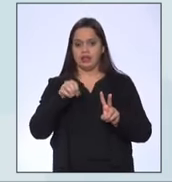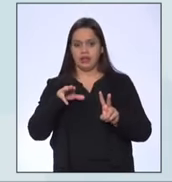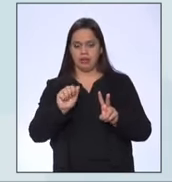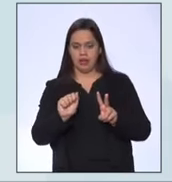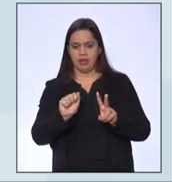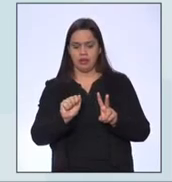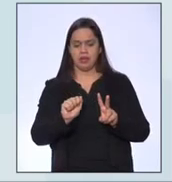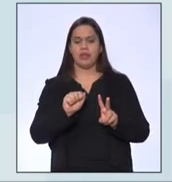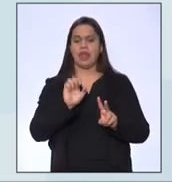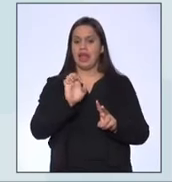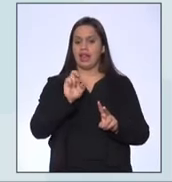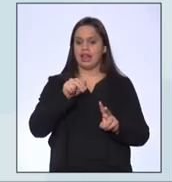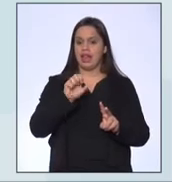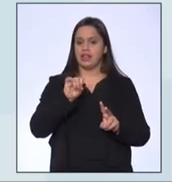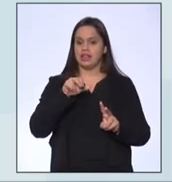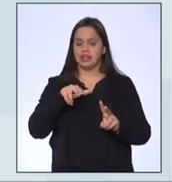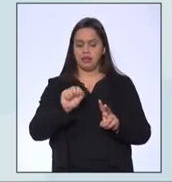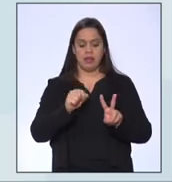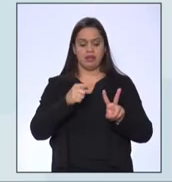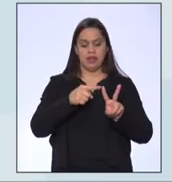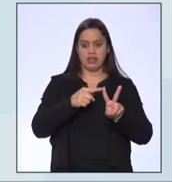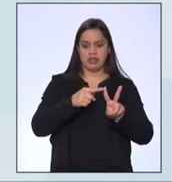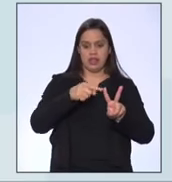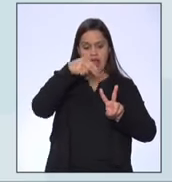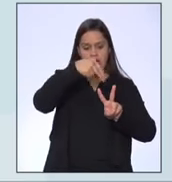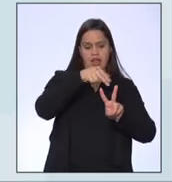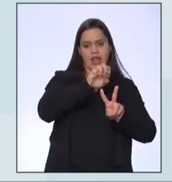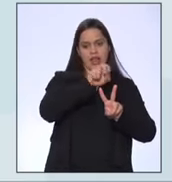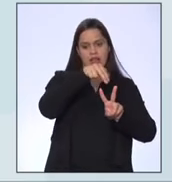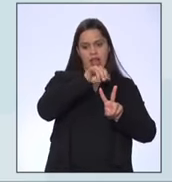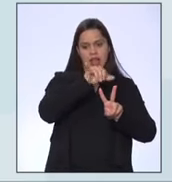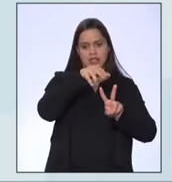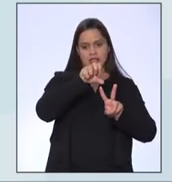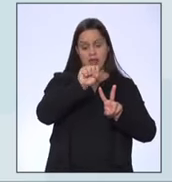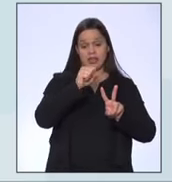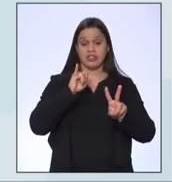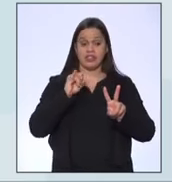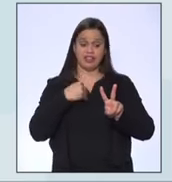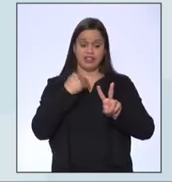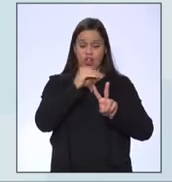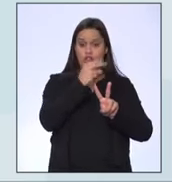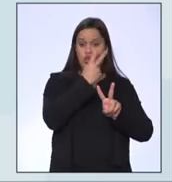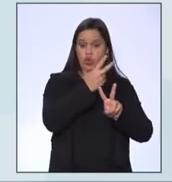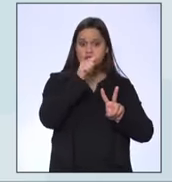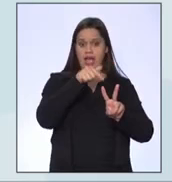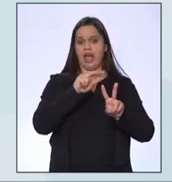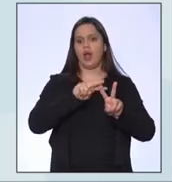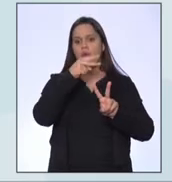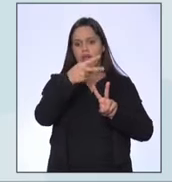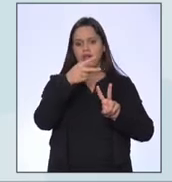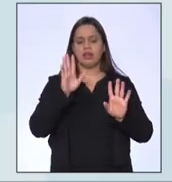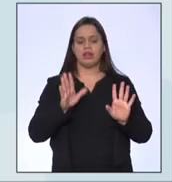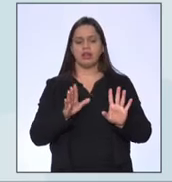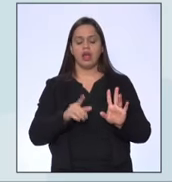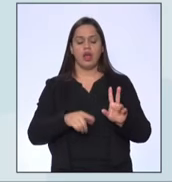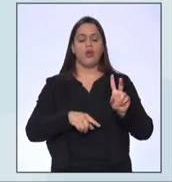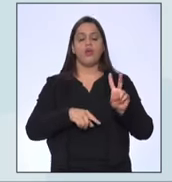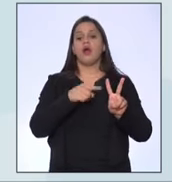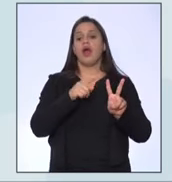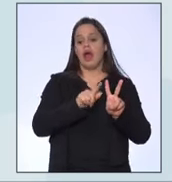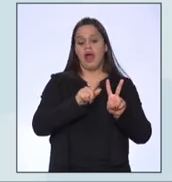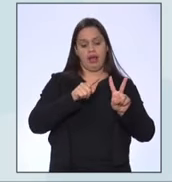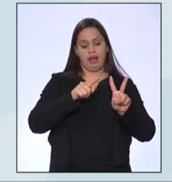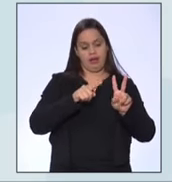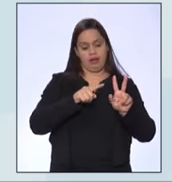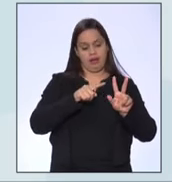Raiz enésima. Se tivesse um 2 no lugar do N, seria a raiz quadrada. Vamos comigo. N é o índice, A é o radicando e B é a raiz.